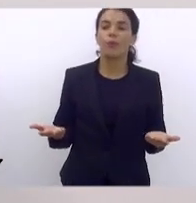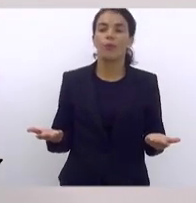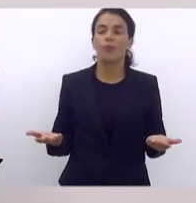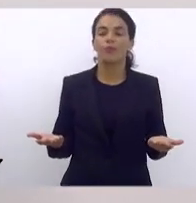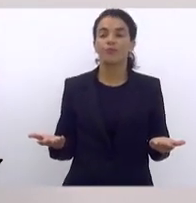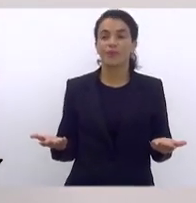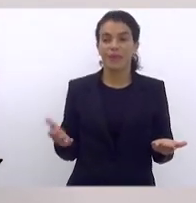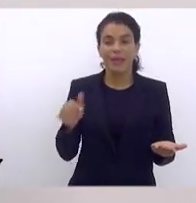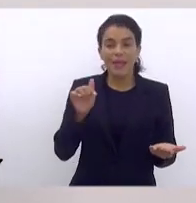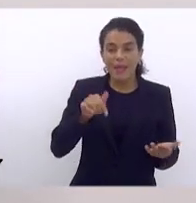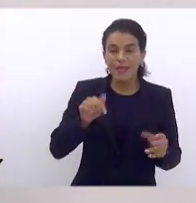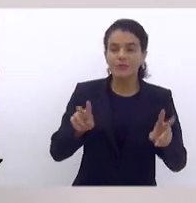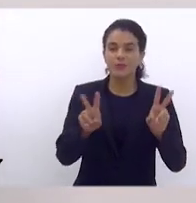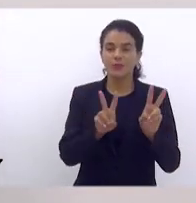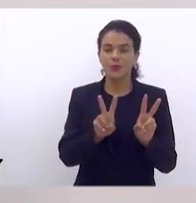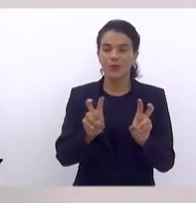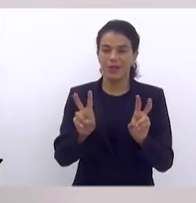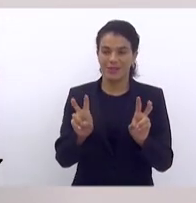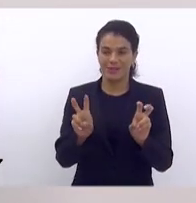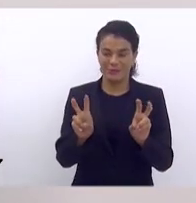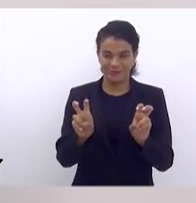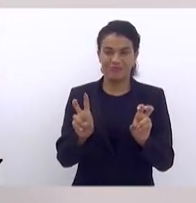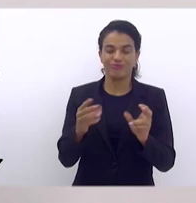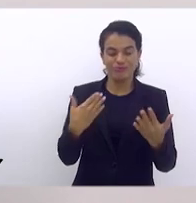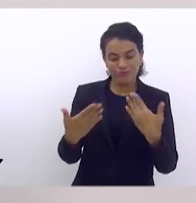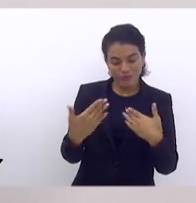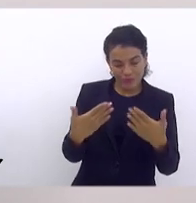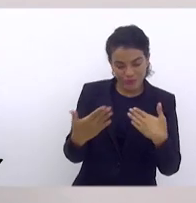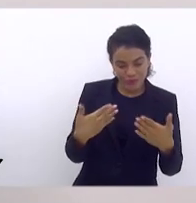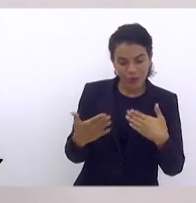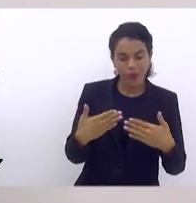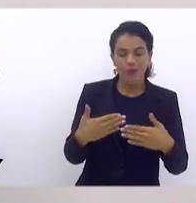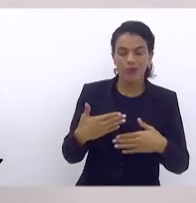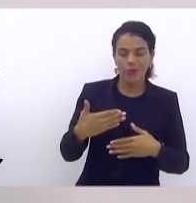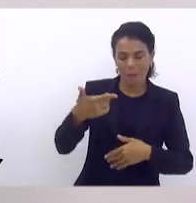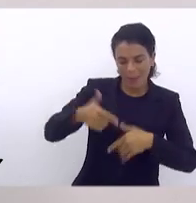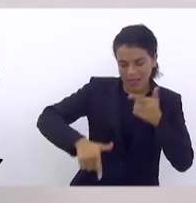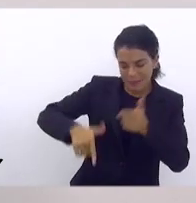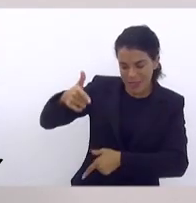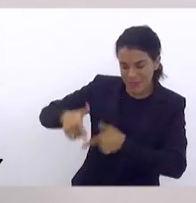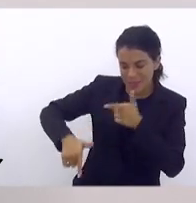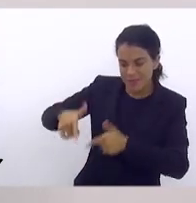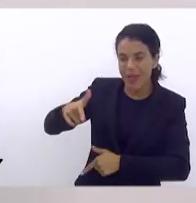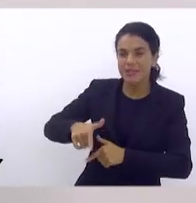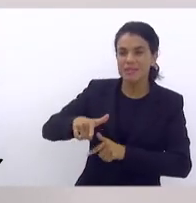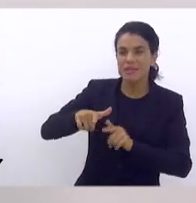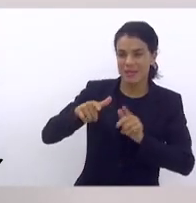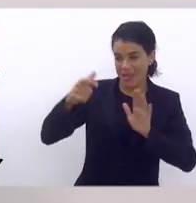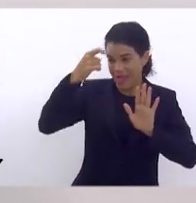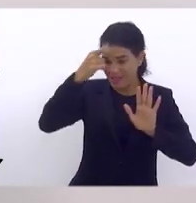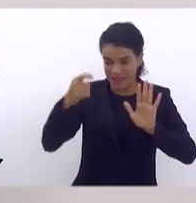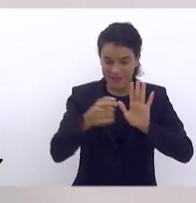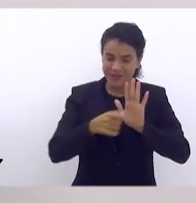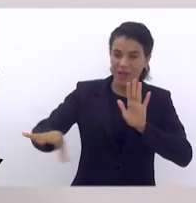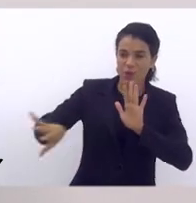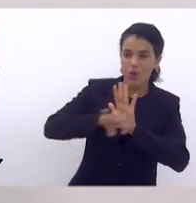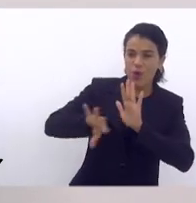esse é um assunto que cada vez mais essa inteligência artificial vai capturar